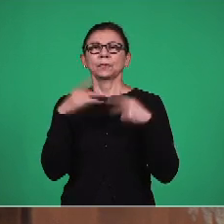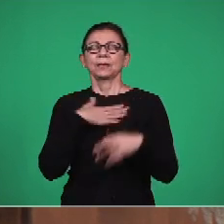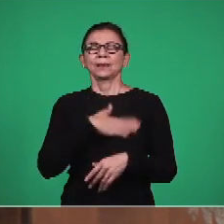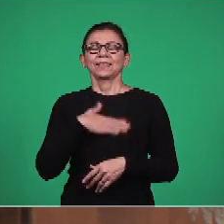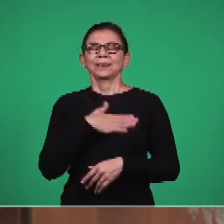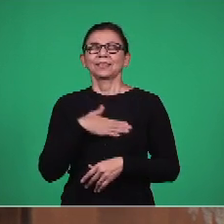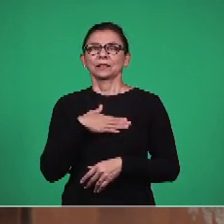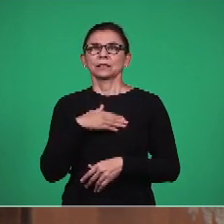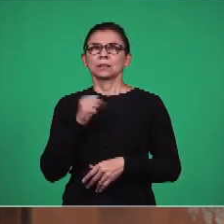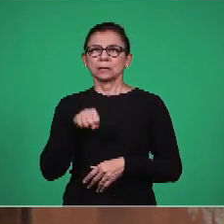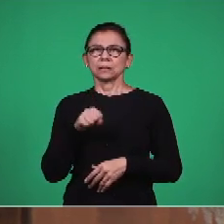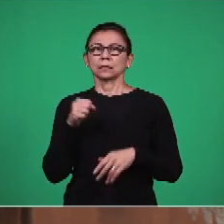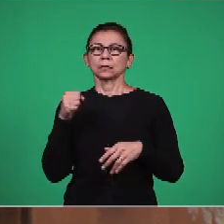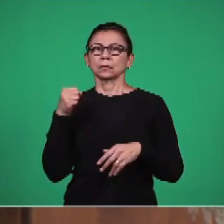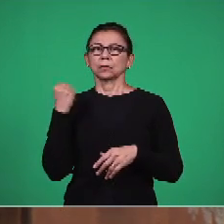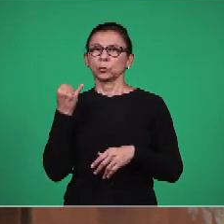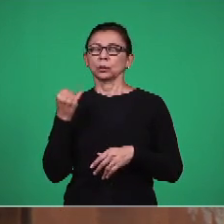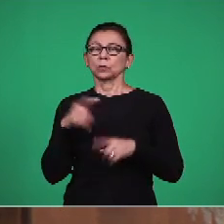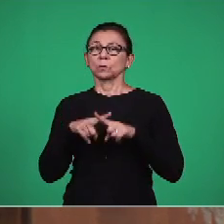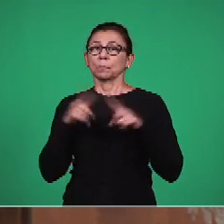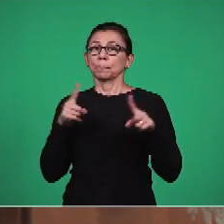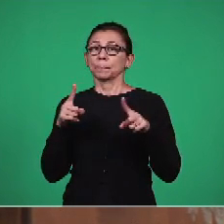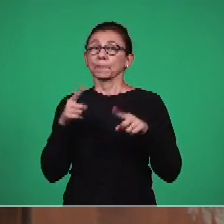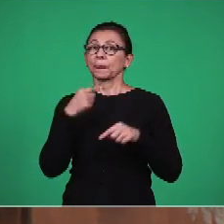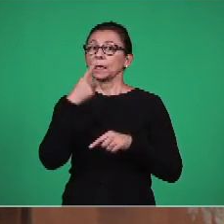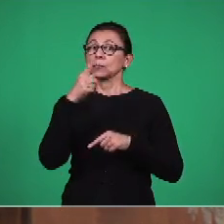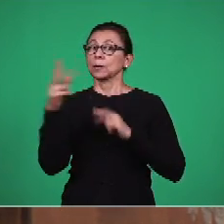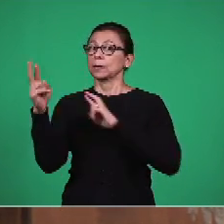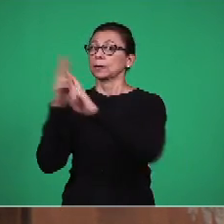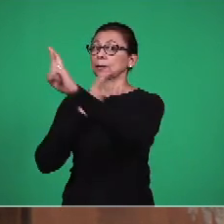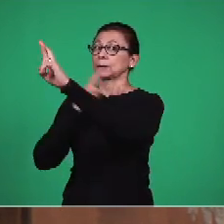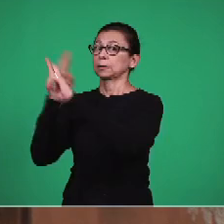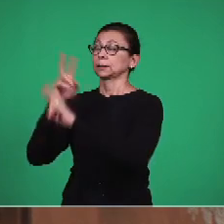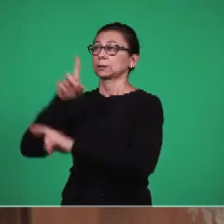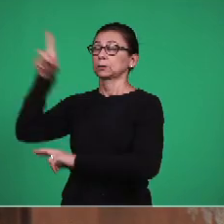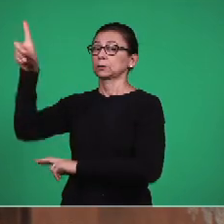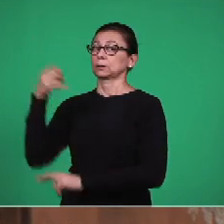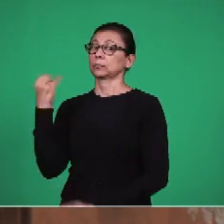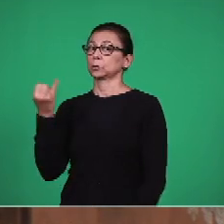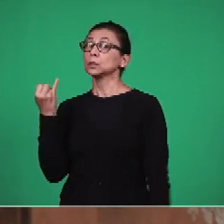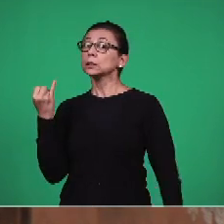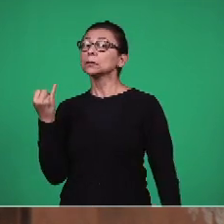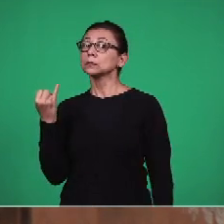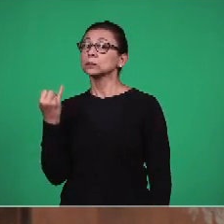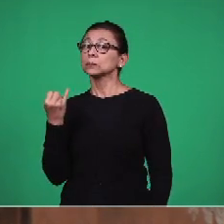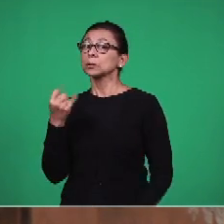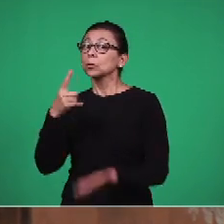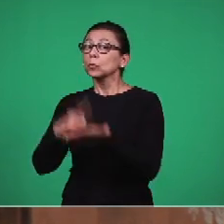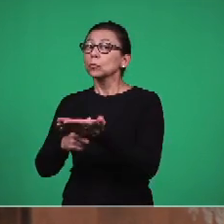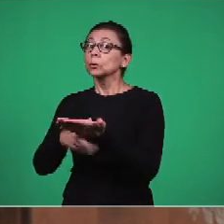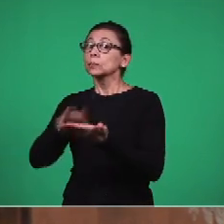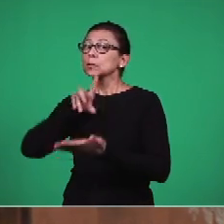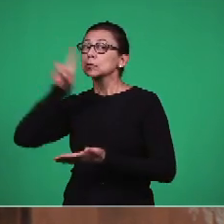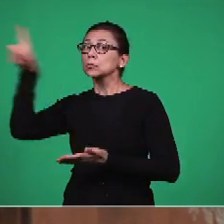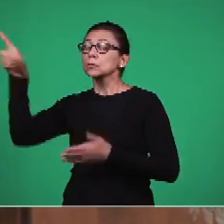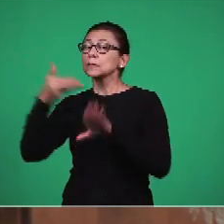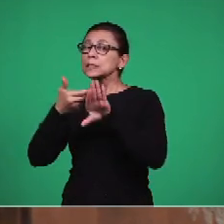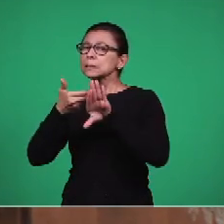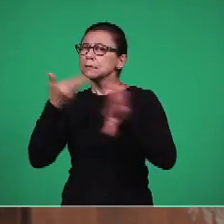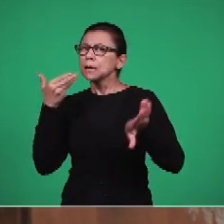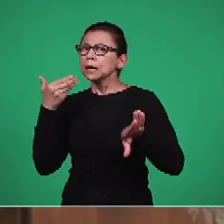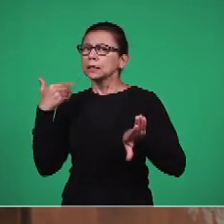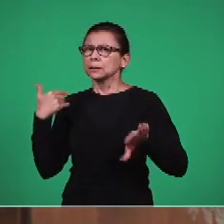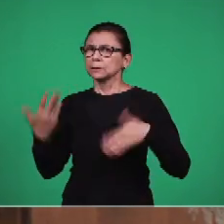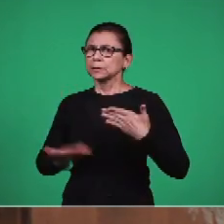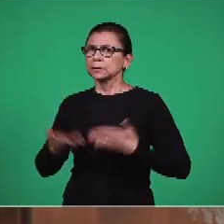sua relação com Deus. Marque um encontro com Deus. O domingo, separe para servir ao Senhor. Se